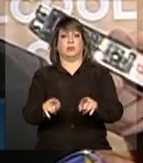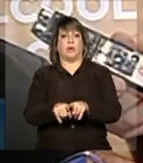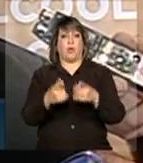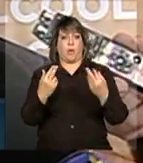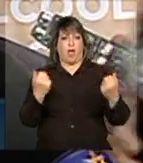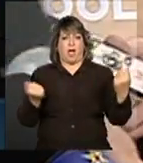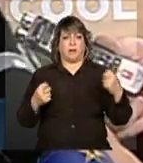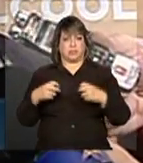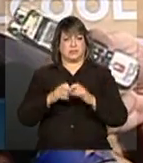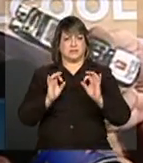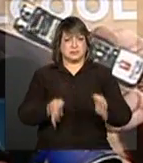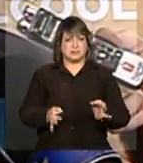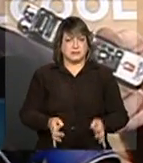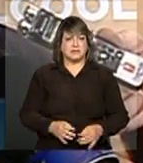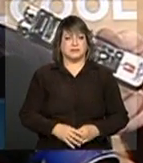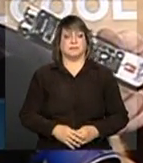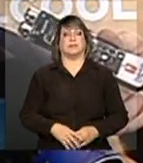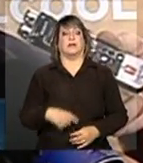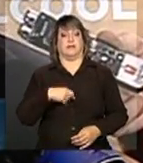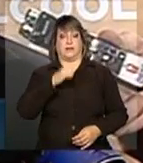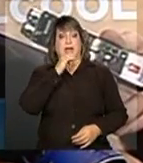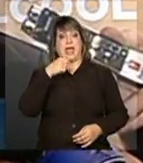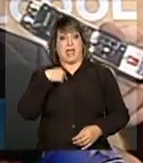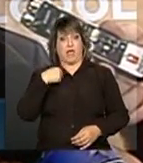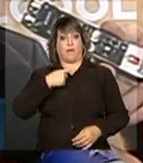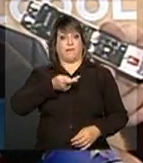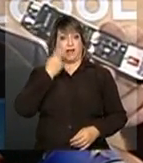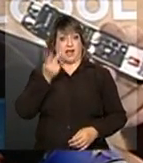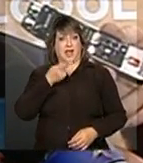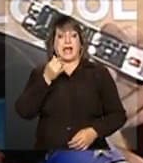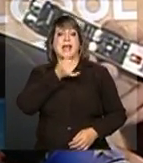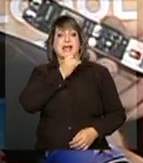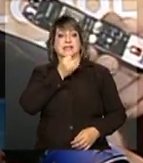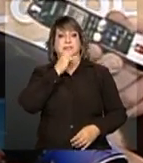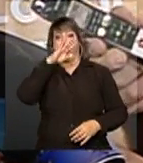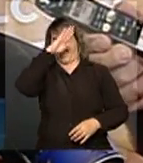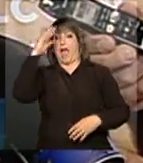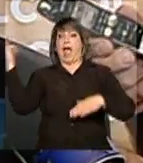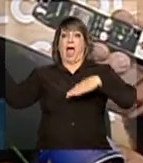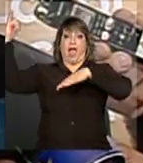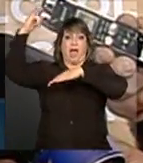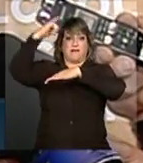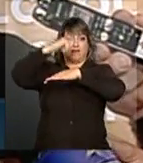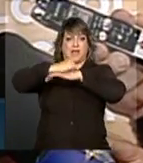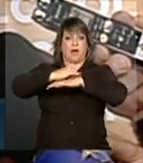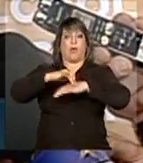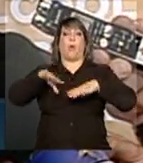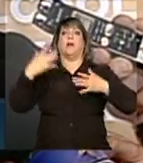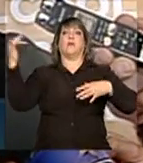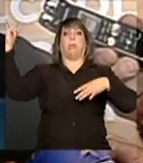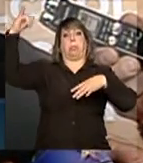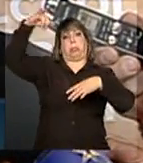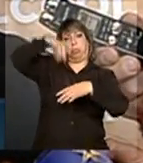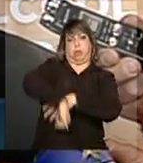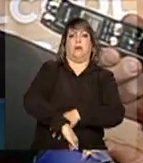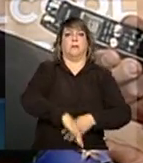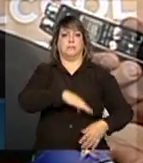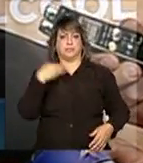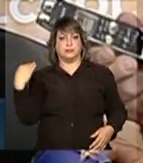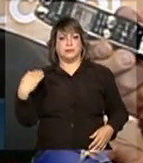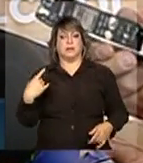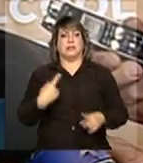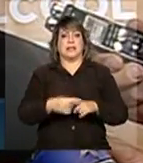se caísse um avião, né? Eu chamei a atenção para o seguinte: nós temos hoje o número de mortos no Brasil no